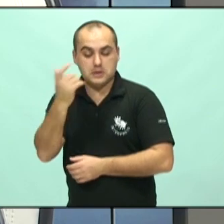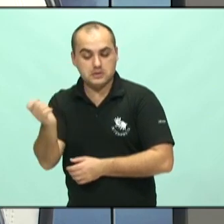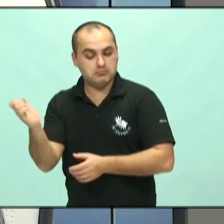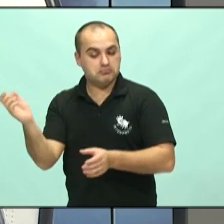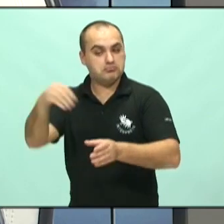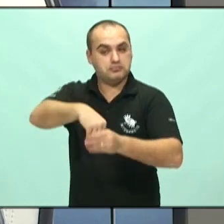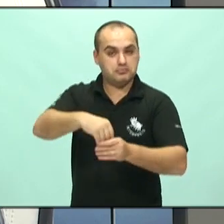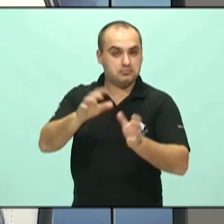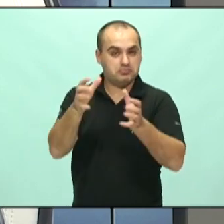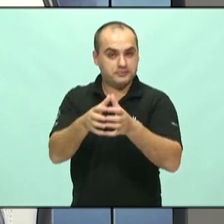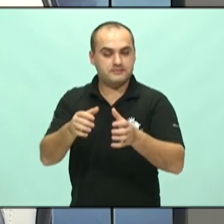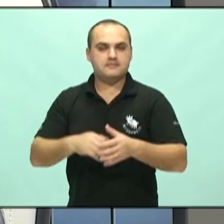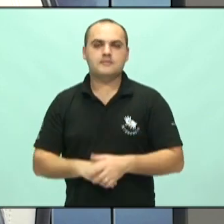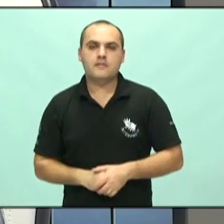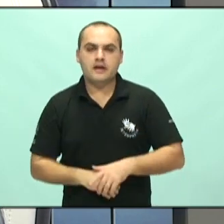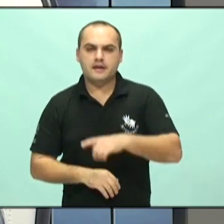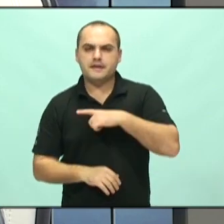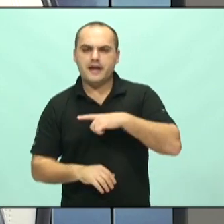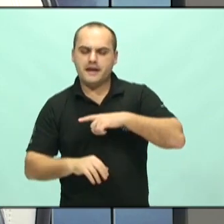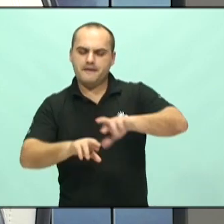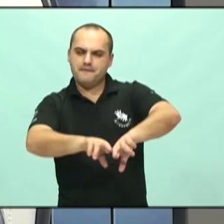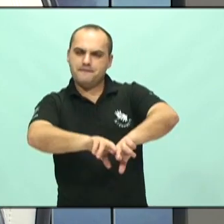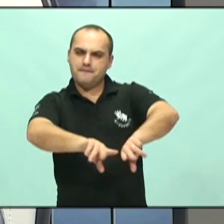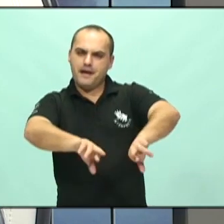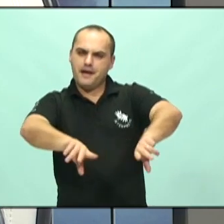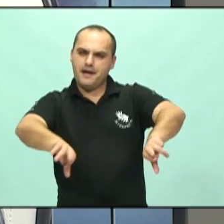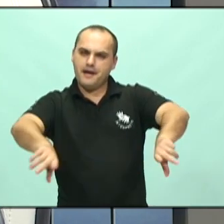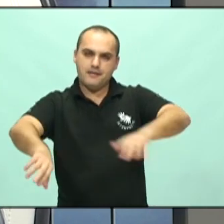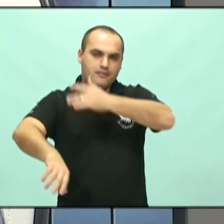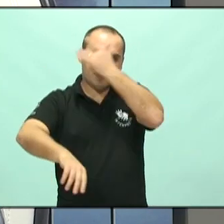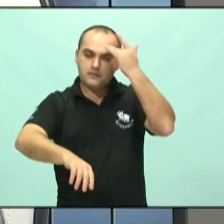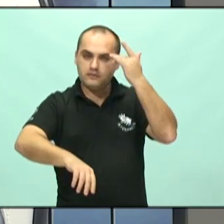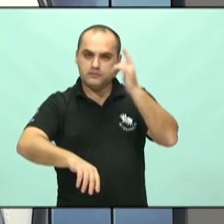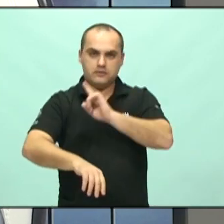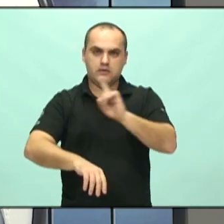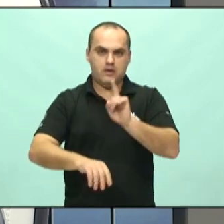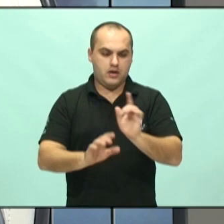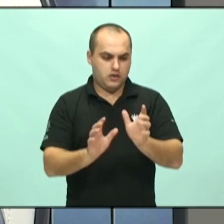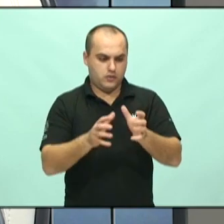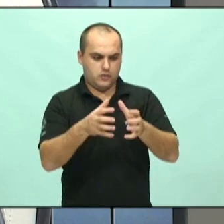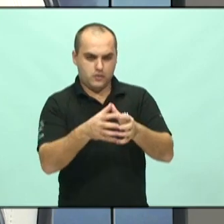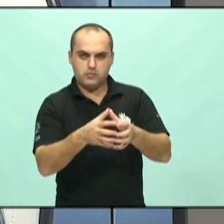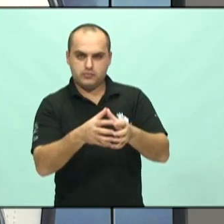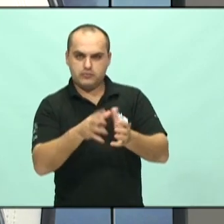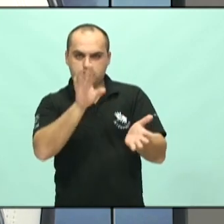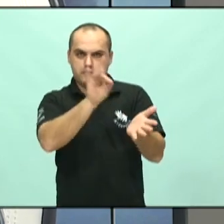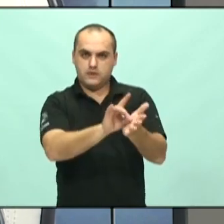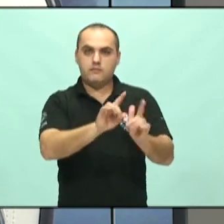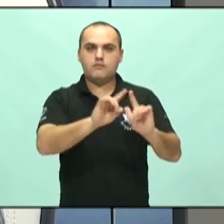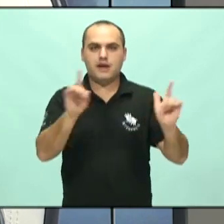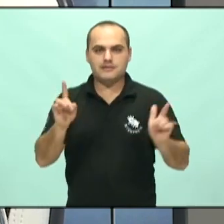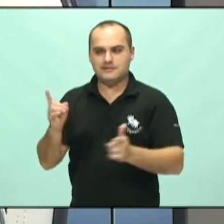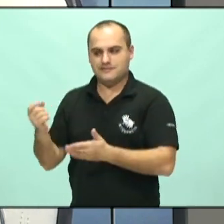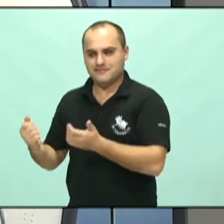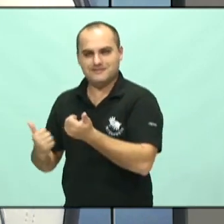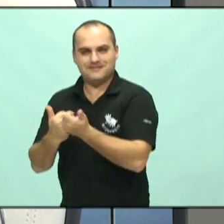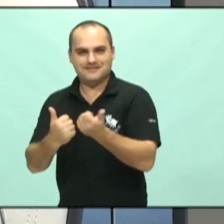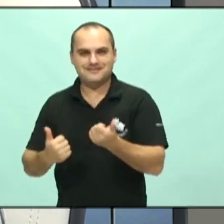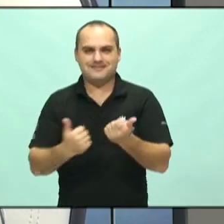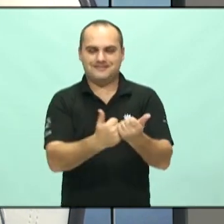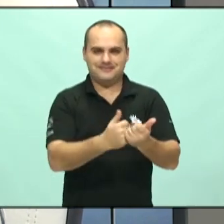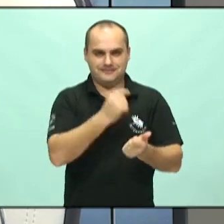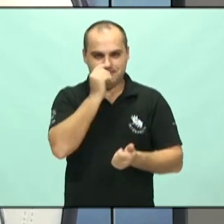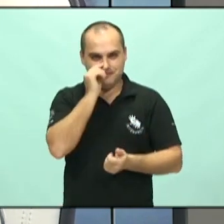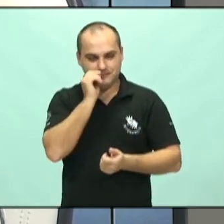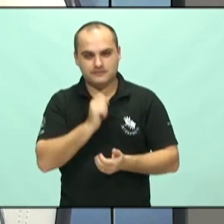a gente tem várias pessoas que não fazem parte desse núcleo central, mas são nossos colaboradores. Os diretores